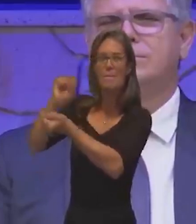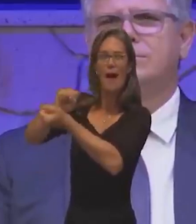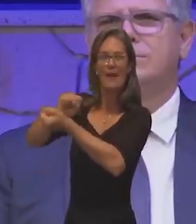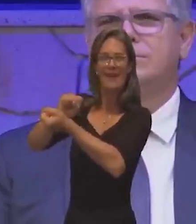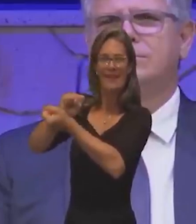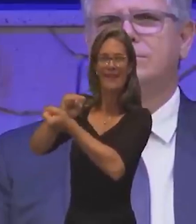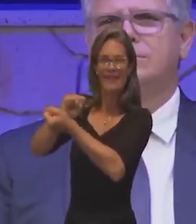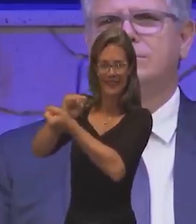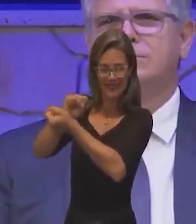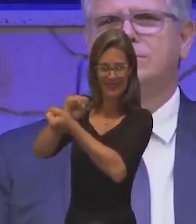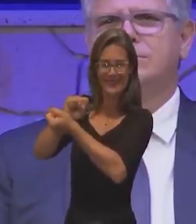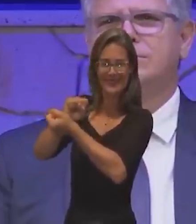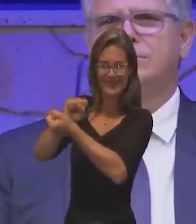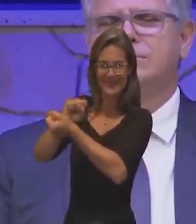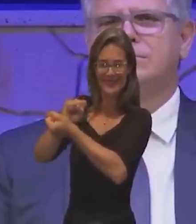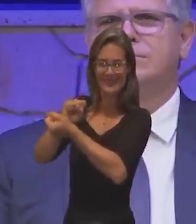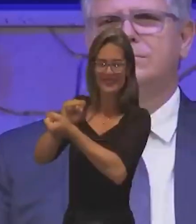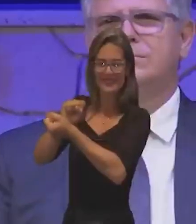meio do projeto, ou porque